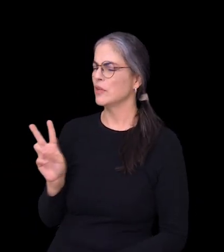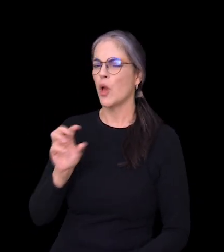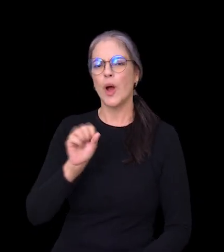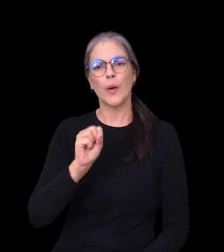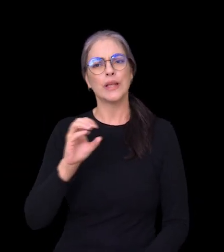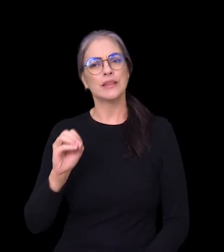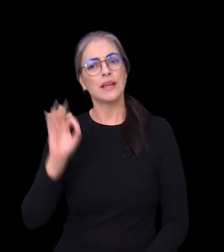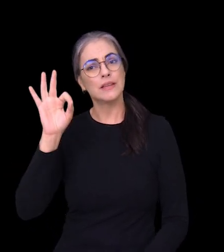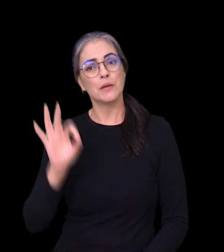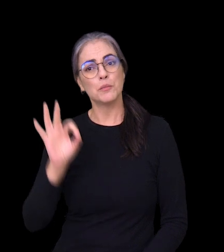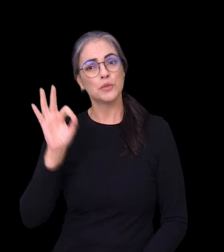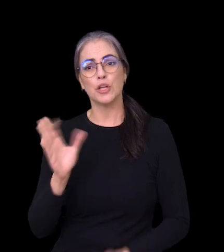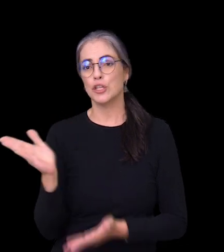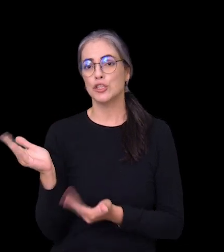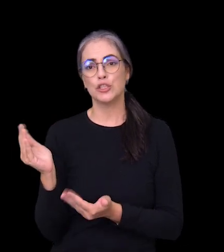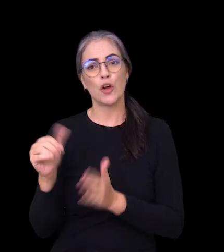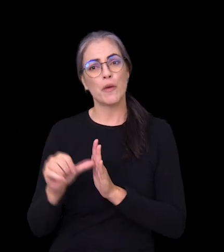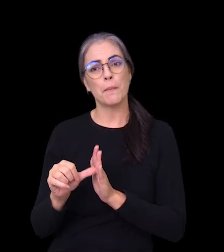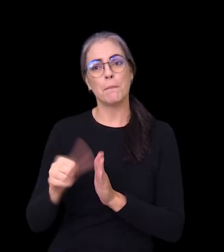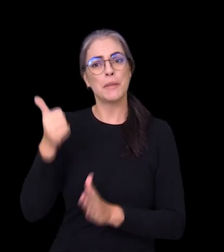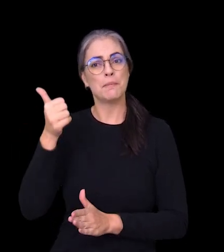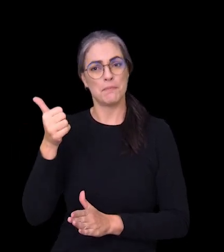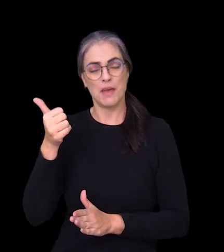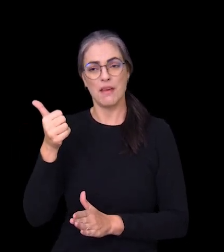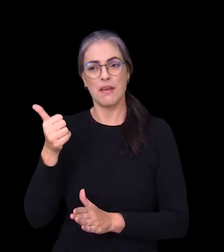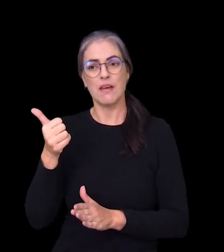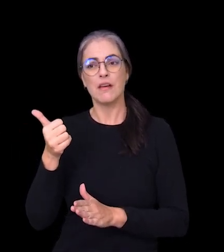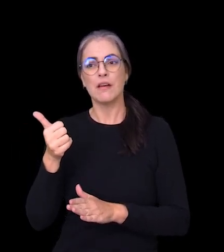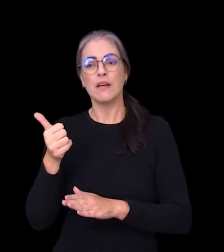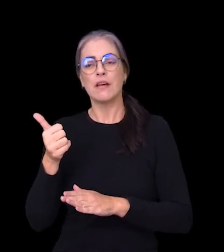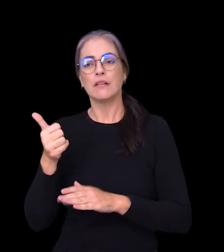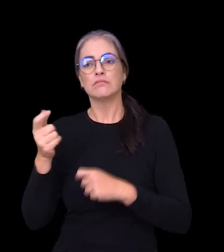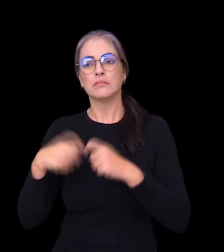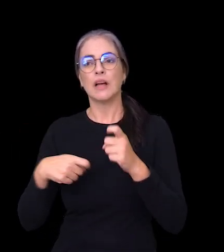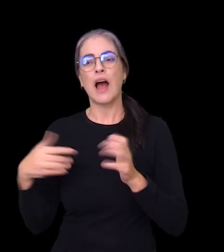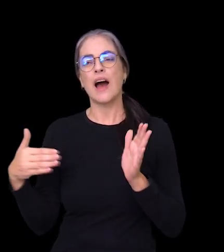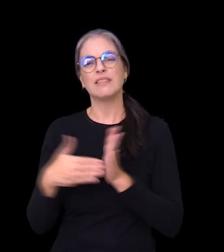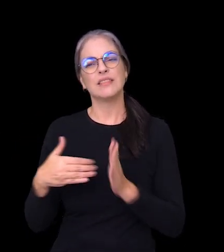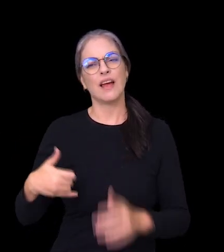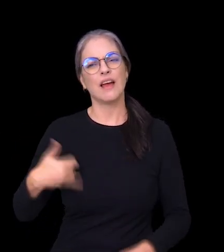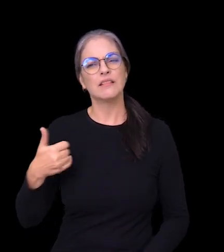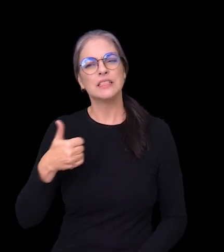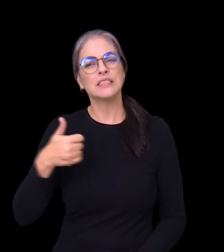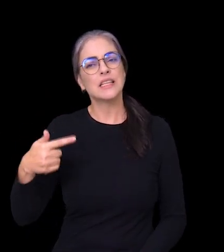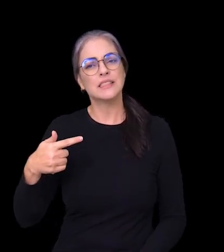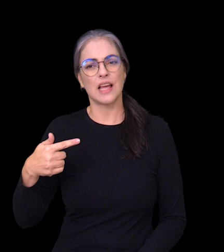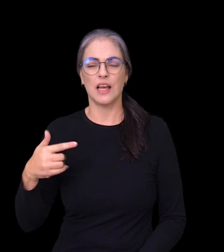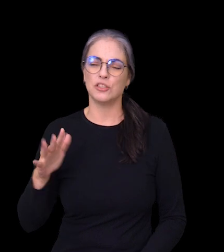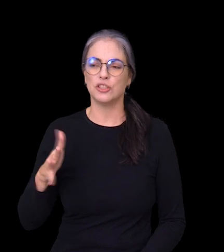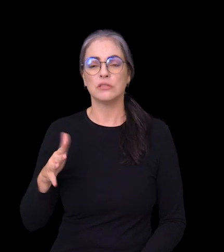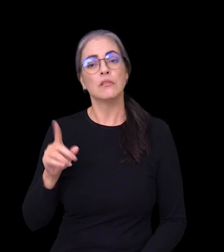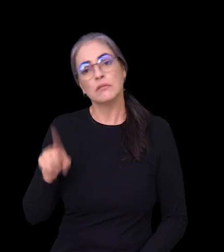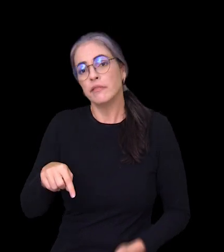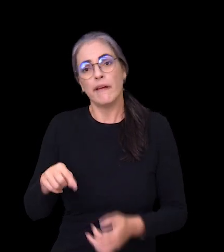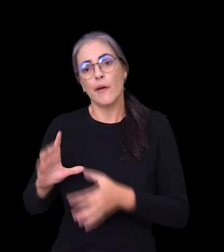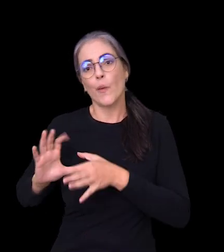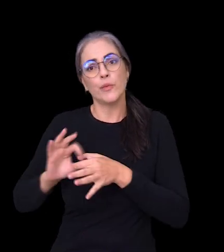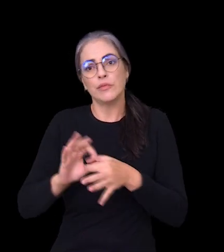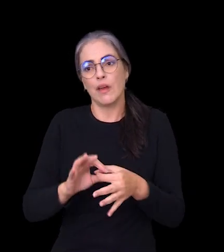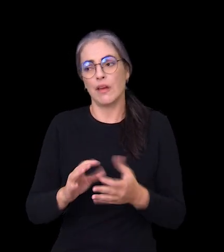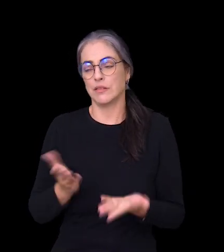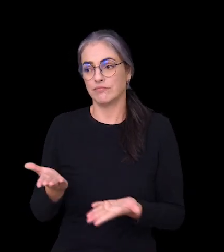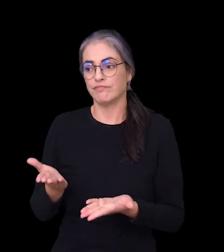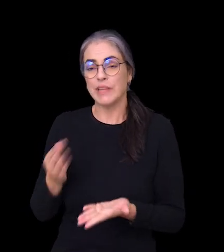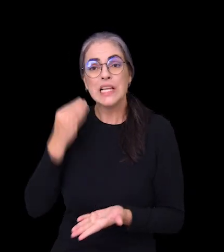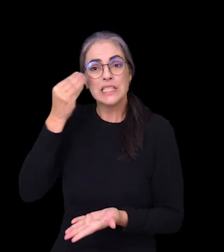têm a sua primeira experiência sexual até os 17 anos, ou seja, essa é um dado da realidade, que essas experiências